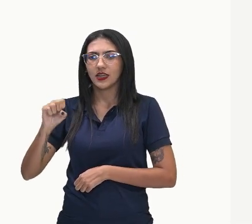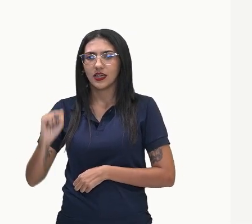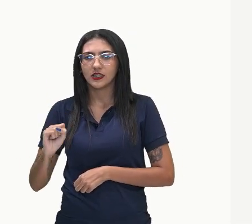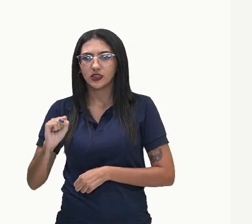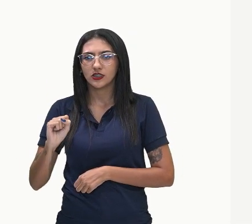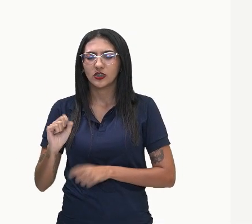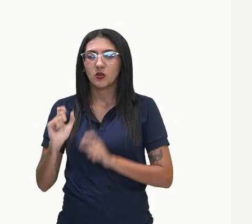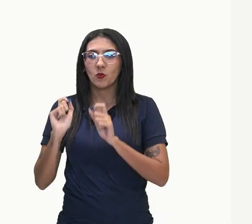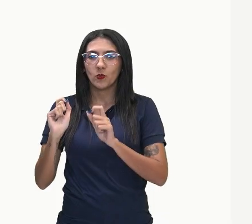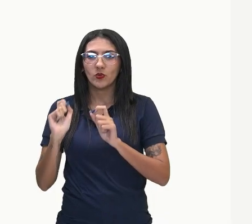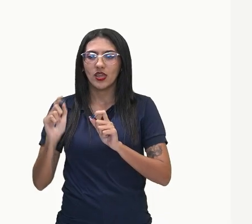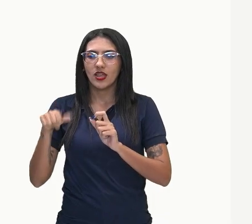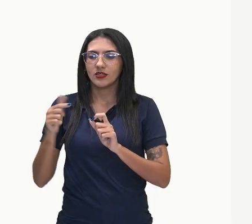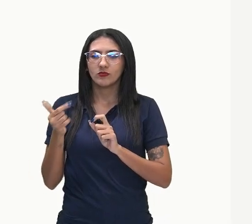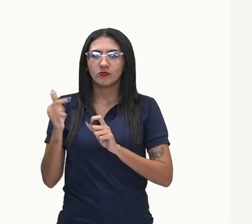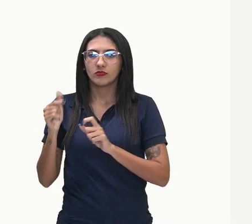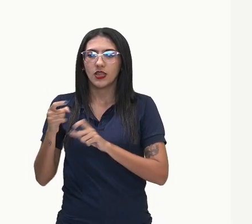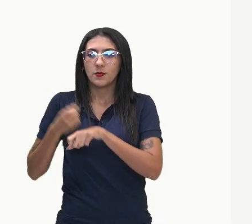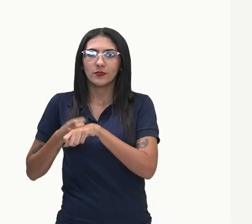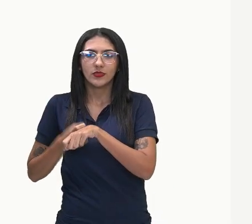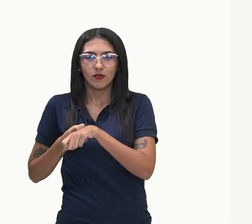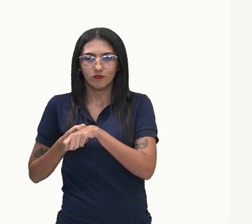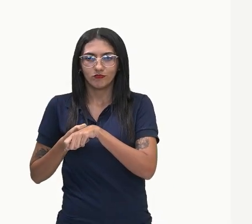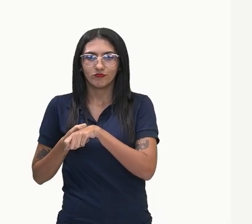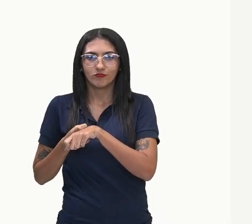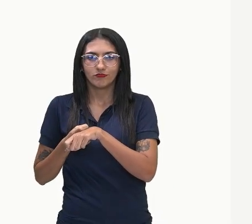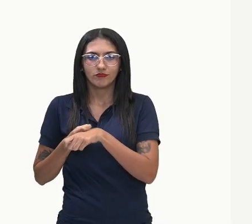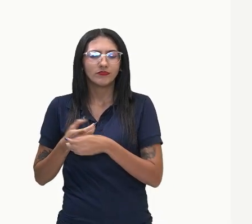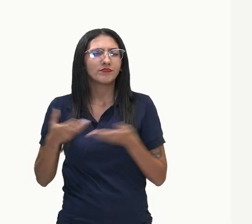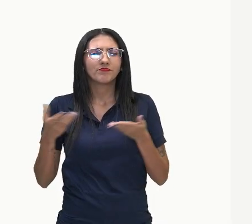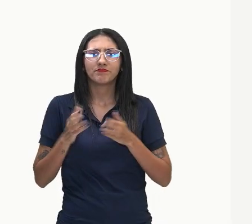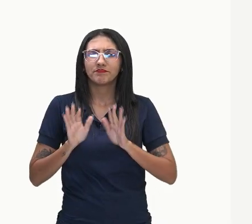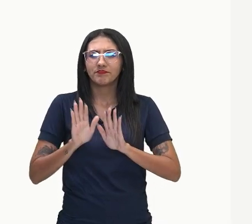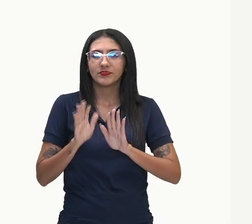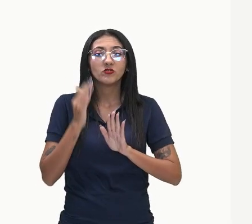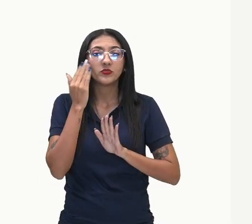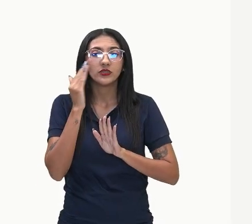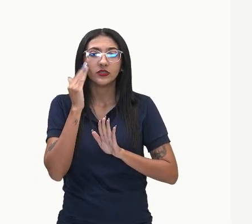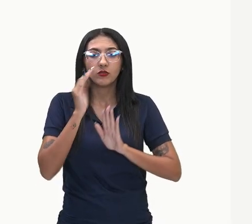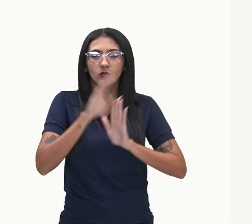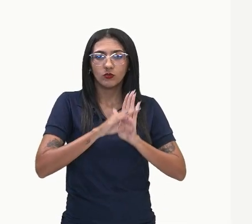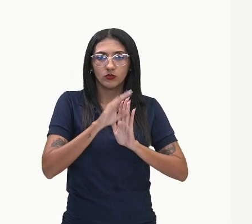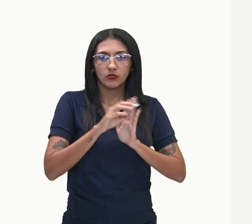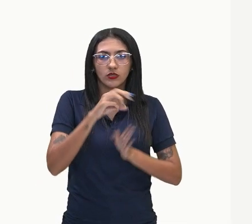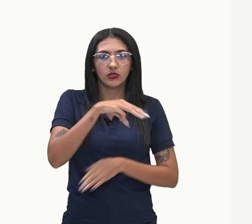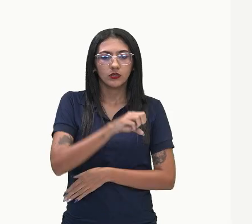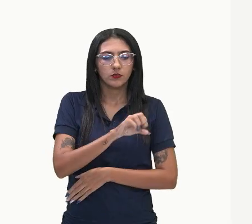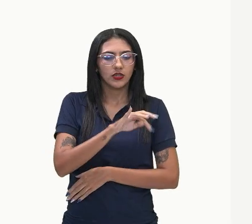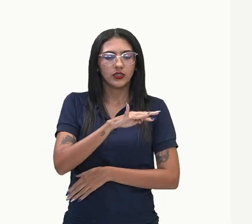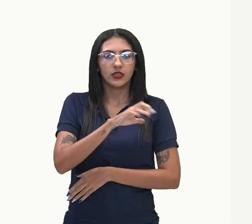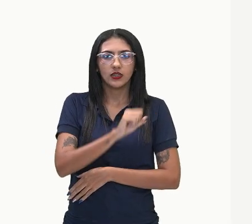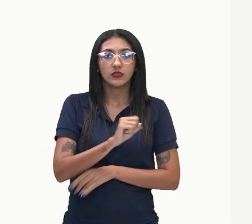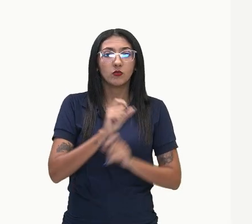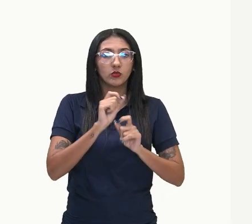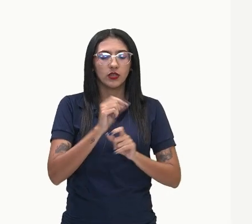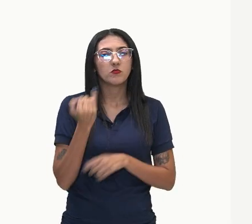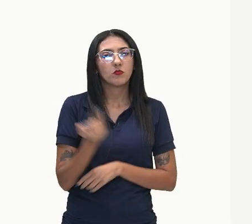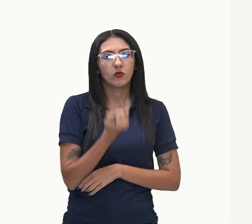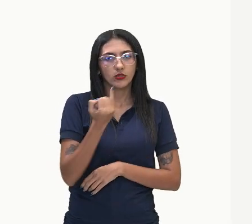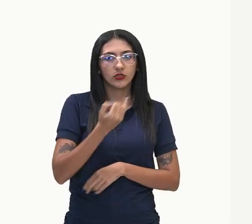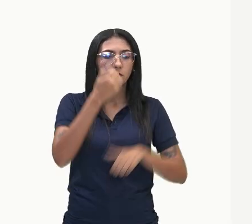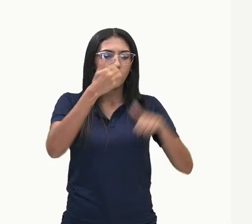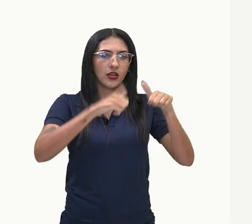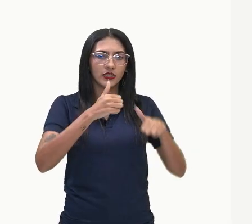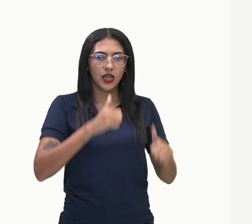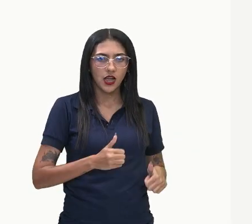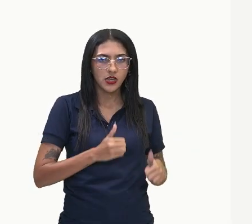do material. Vamos à compreensão das fontes materiais? Elas são cruciais para a análise